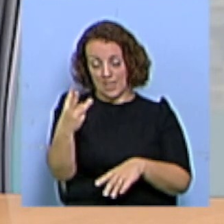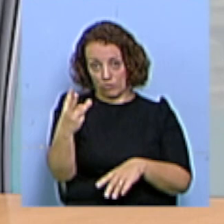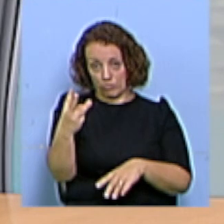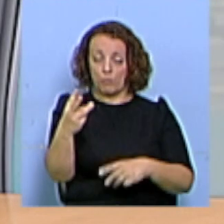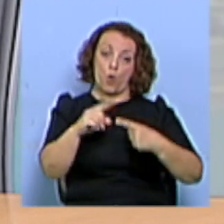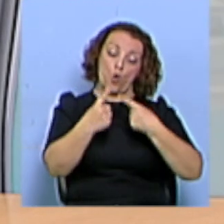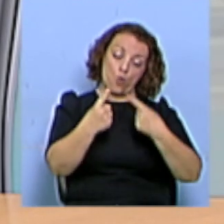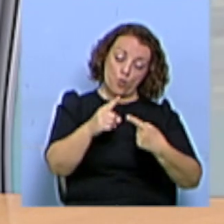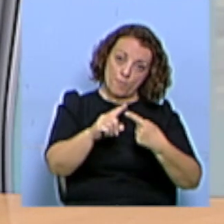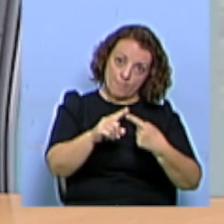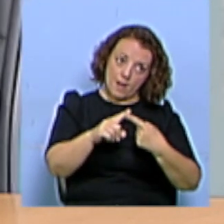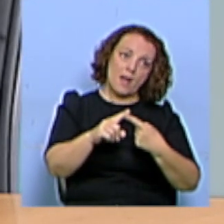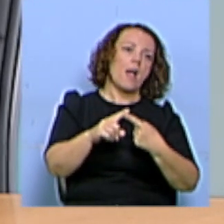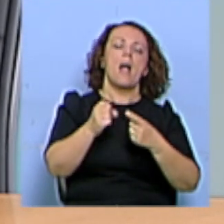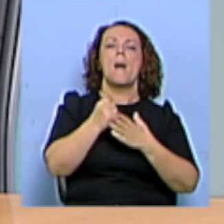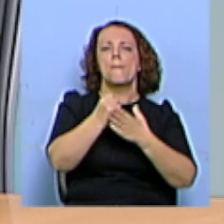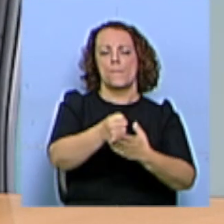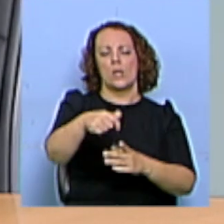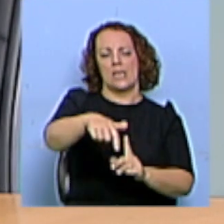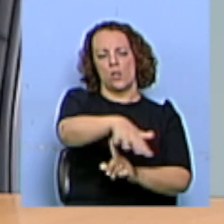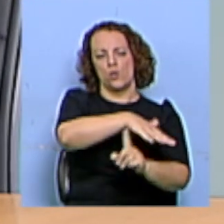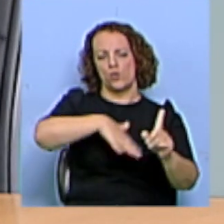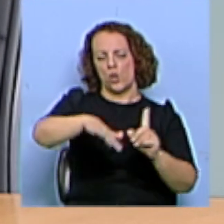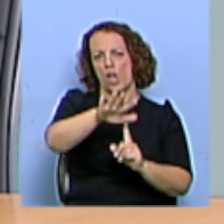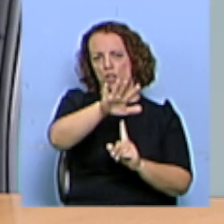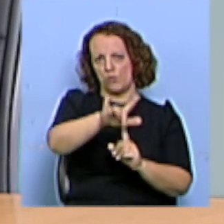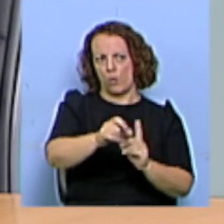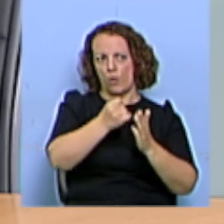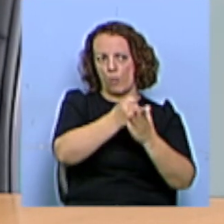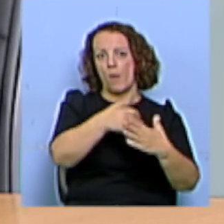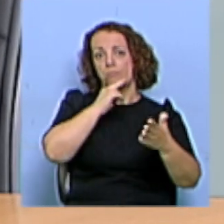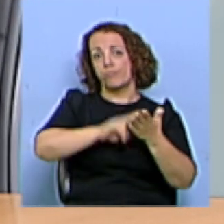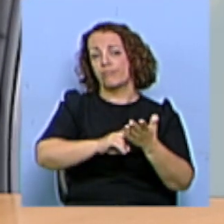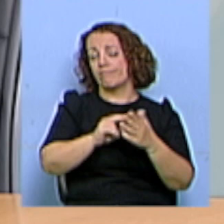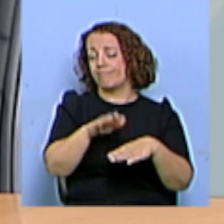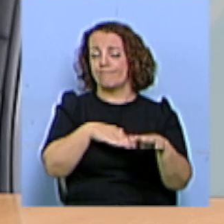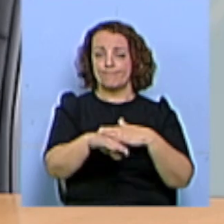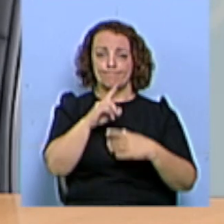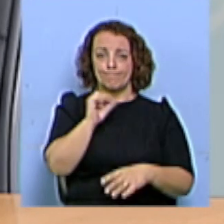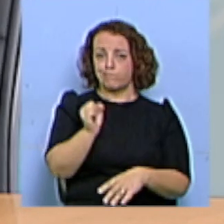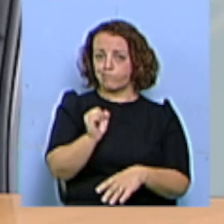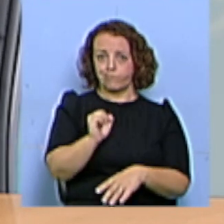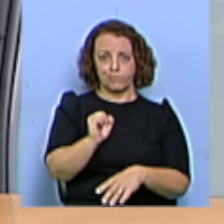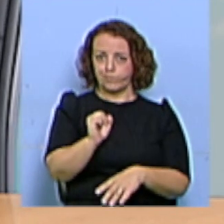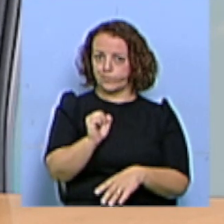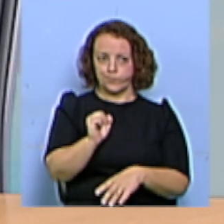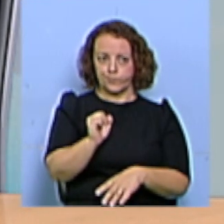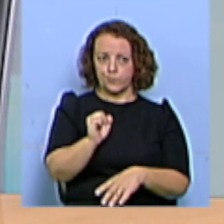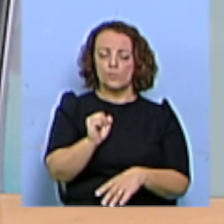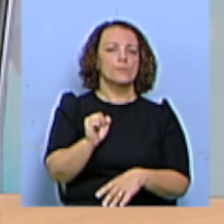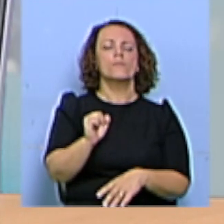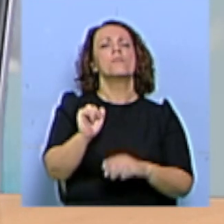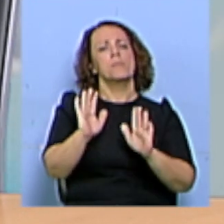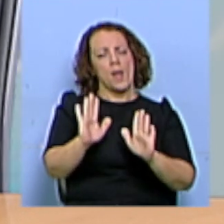uma que era dar assistência a uma paróquia aqui da zona de Lisboa, e não se puderam fazer, não é? Mas, de alguma forma, fica